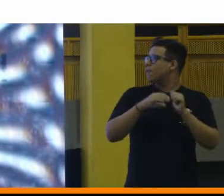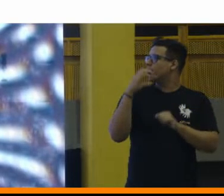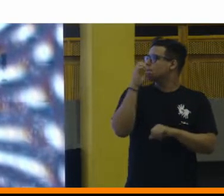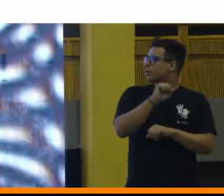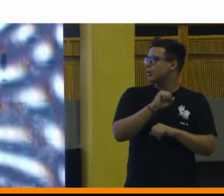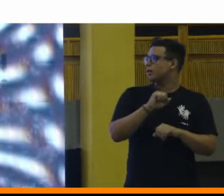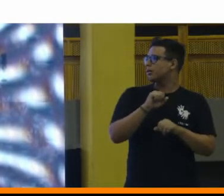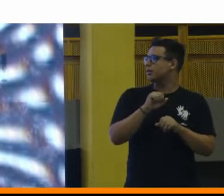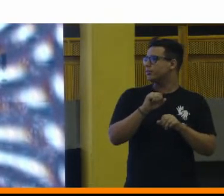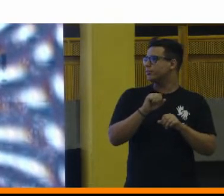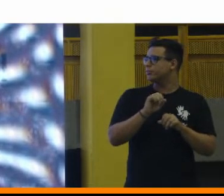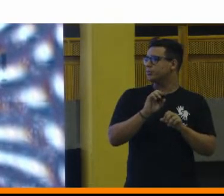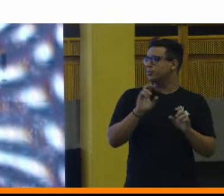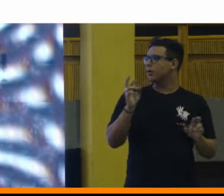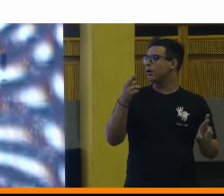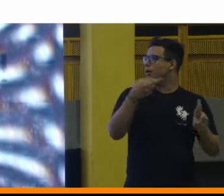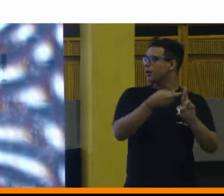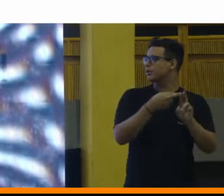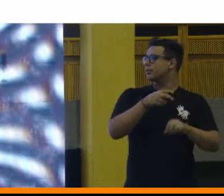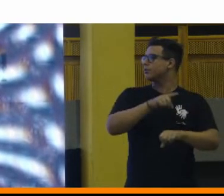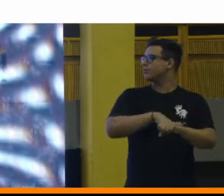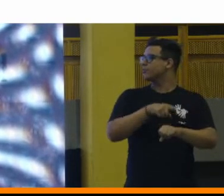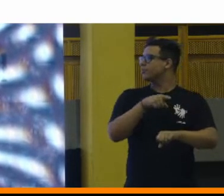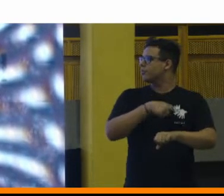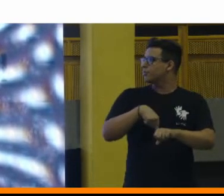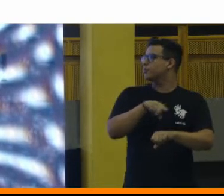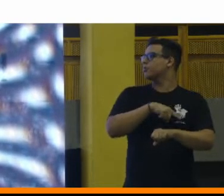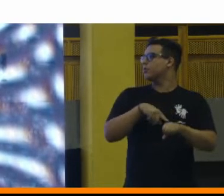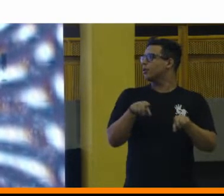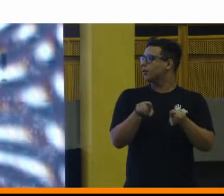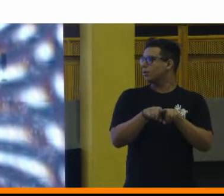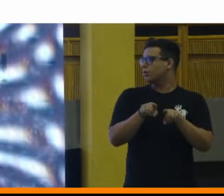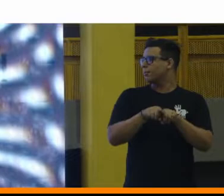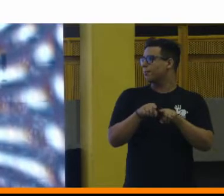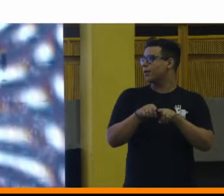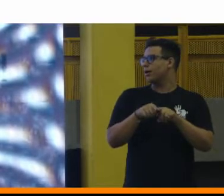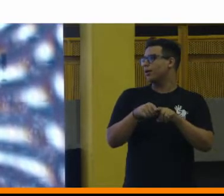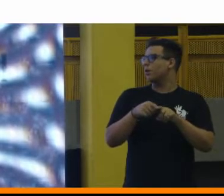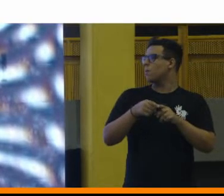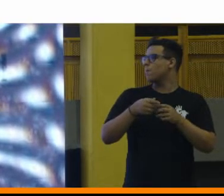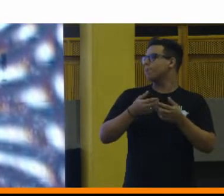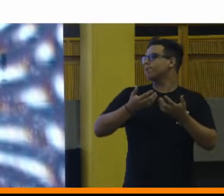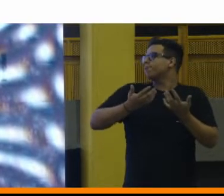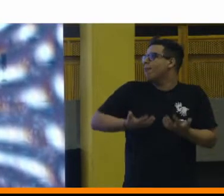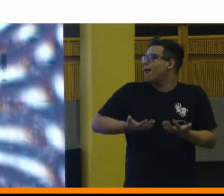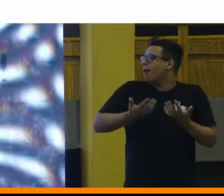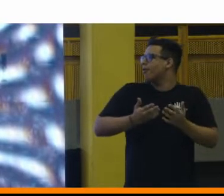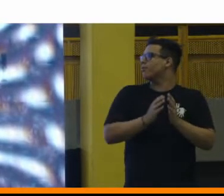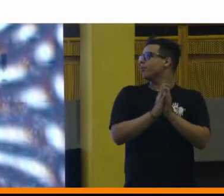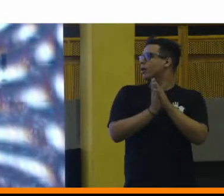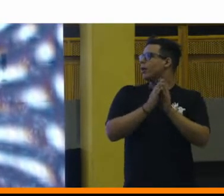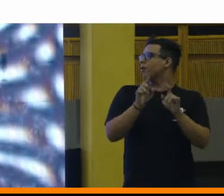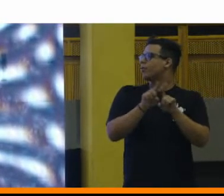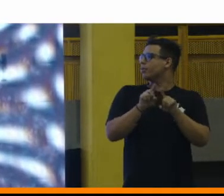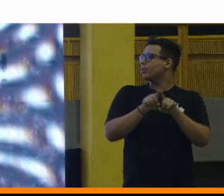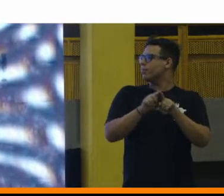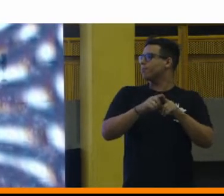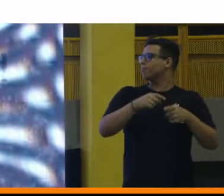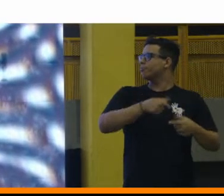do tempo e os parâmetros como massa dos bonecos, tamanho do